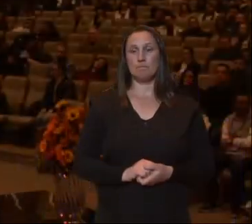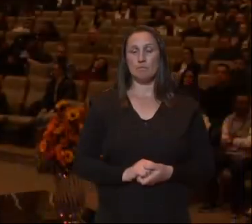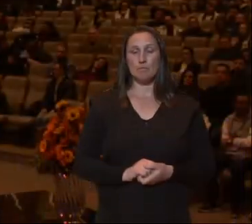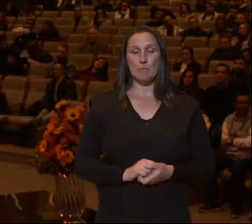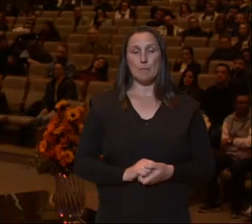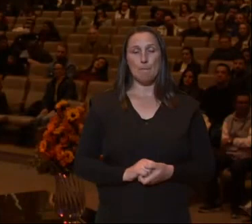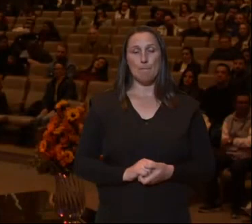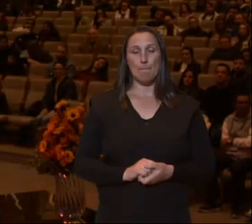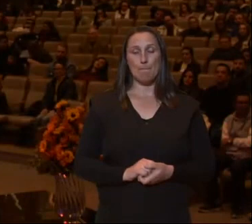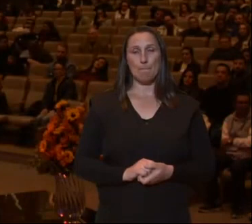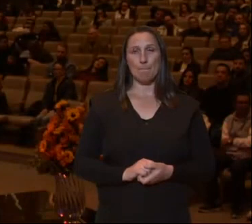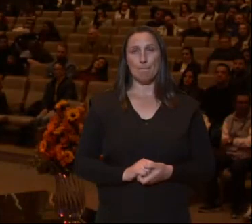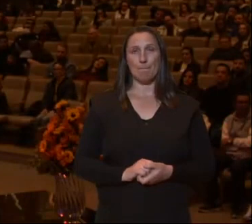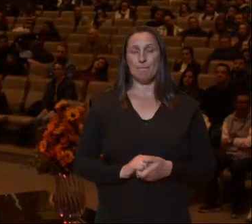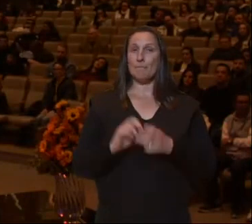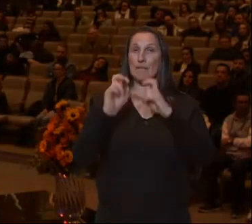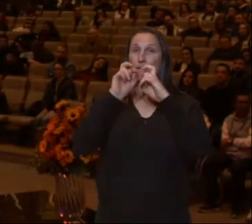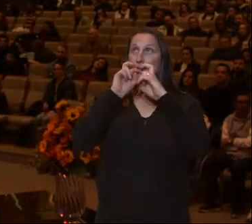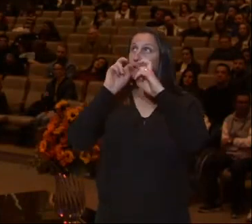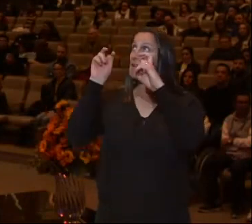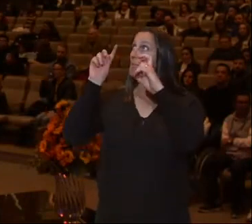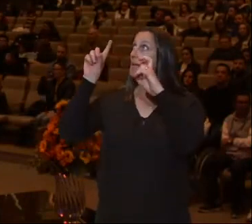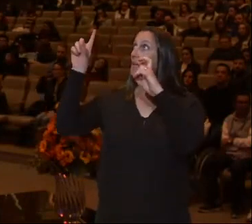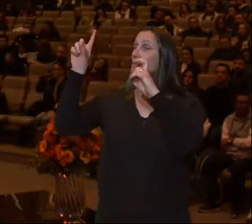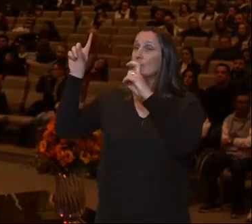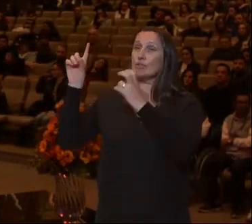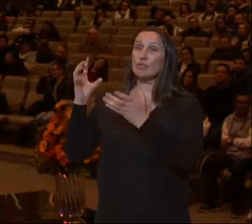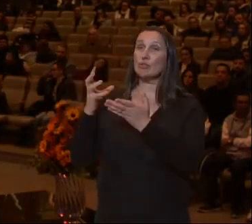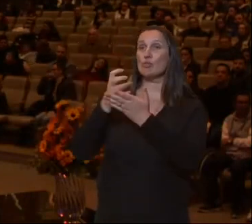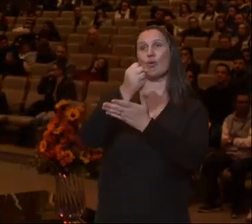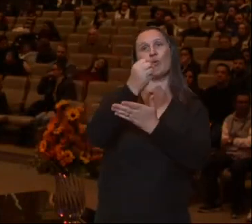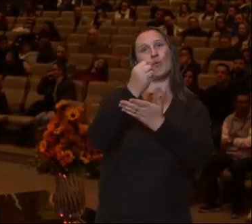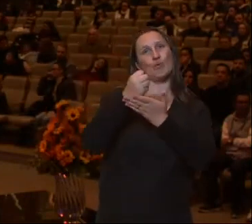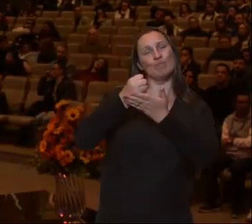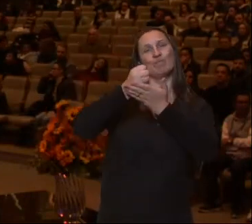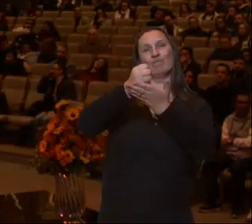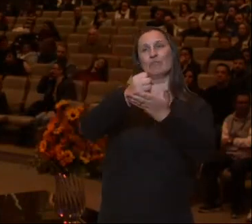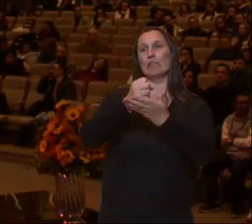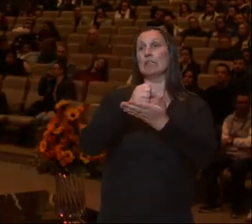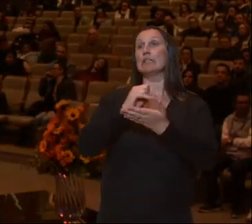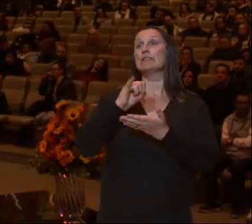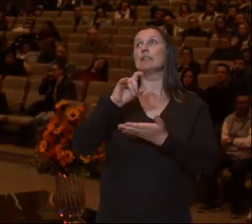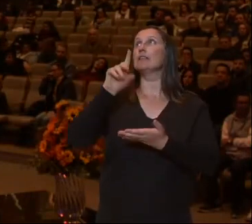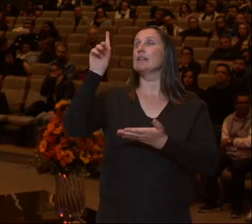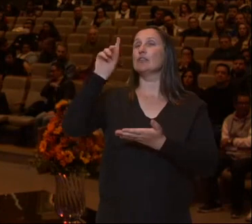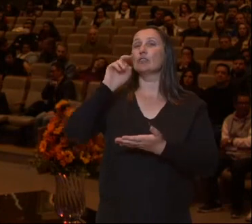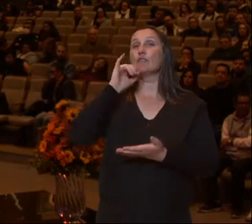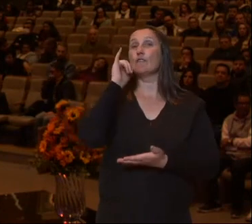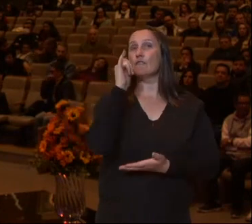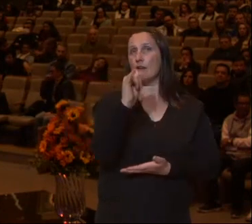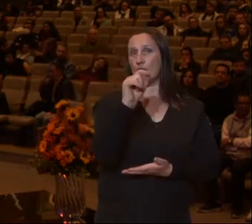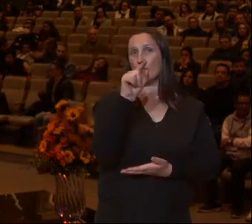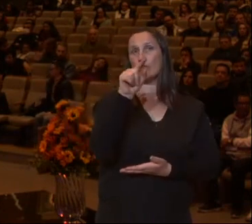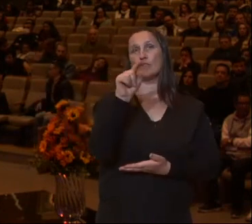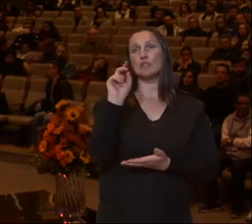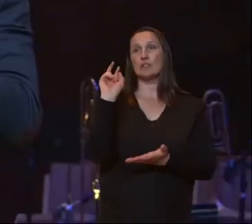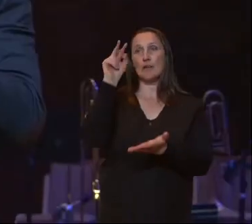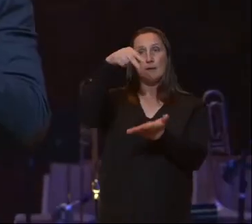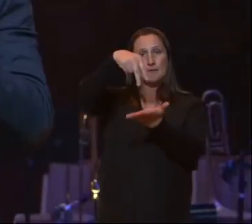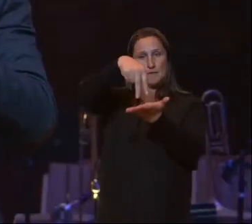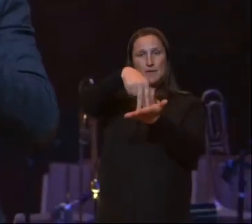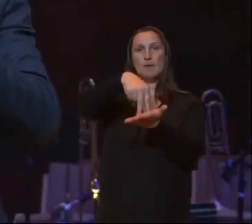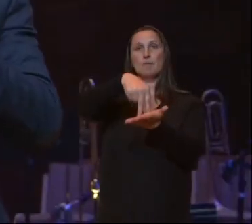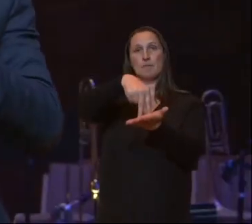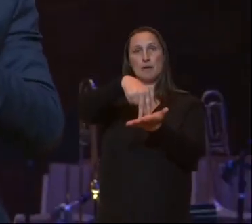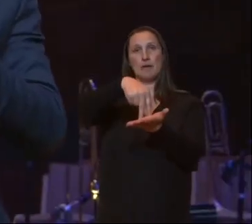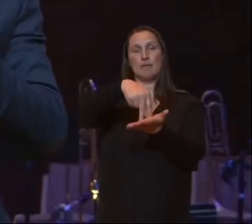Clamar pelo socorro, pelo resgate de Deus. Se Deus falou contigo, fica de pé aí, você que está pedindo socorro de Deus.